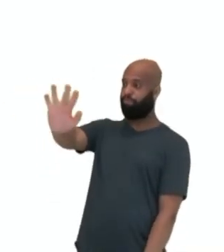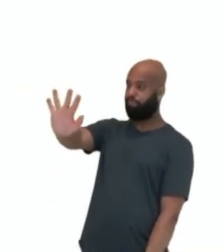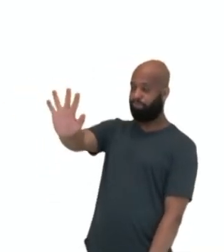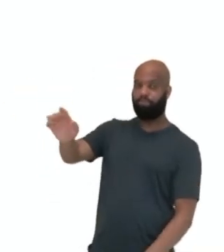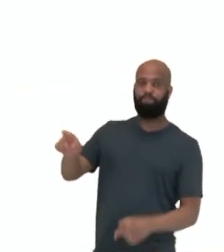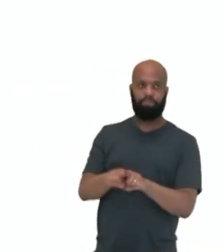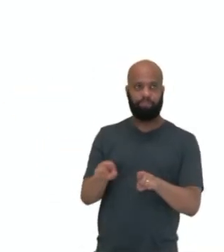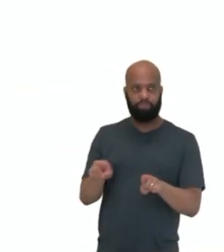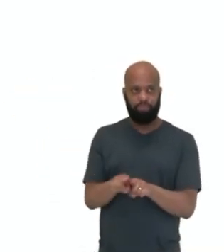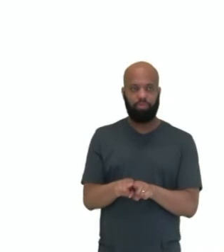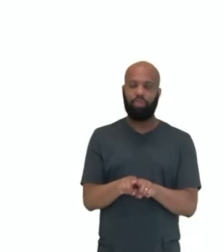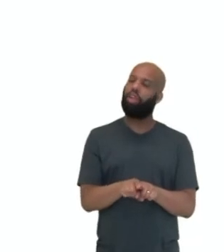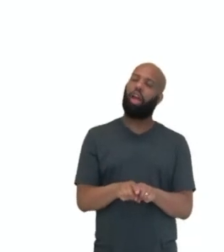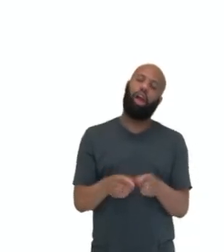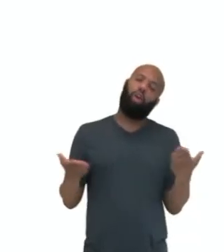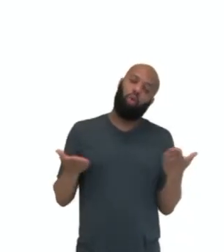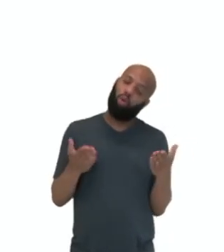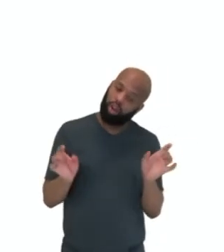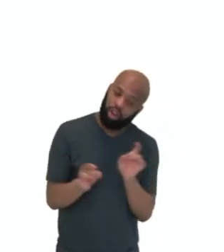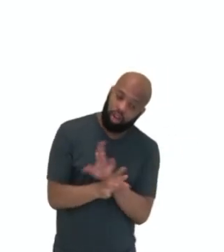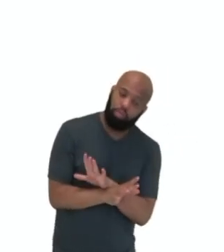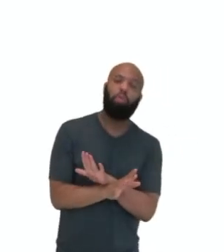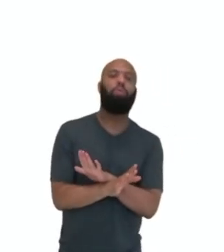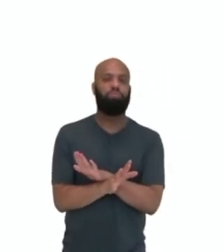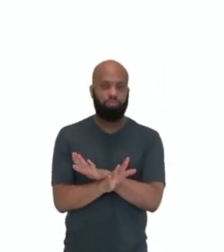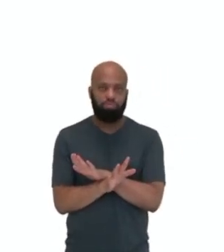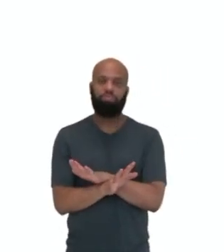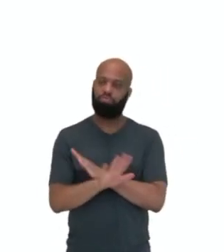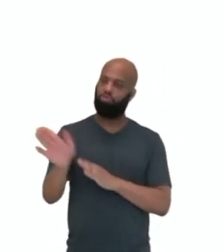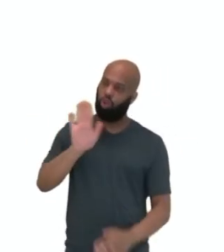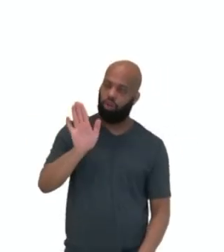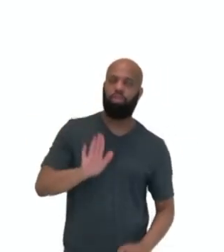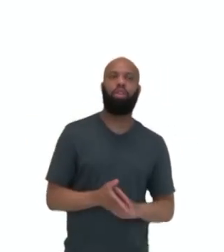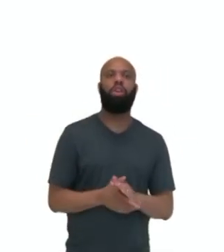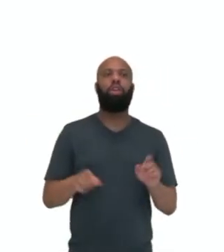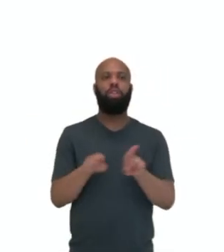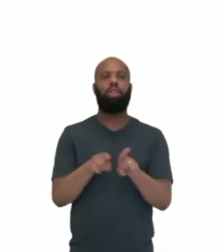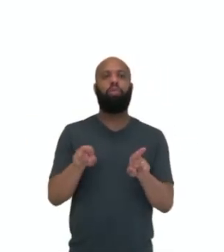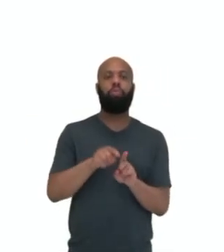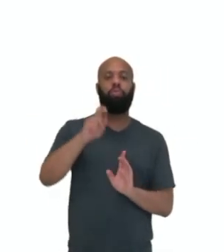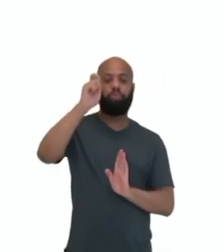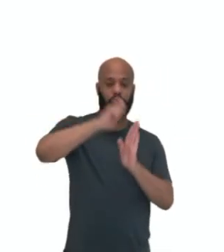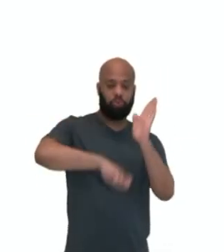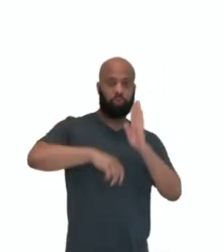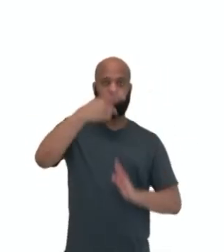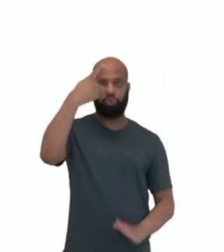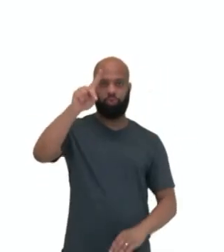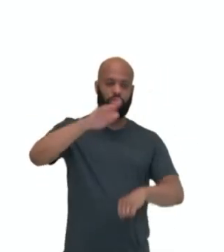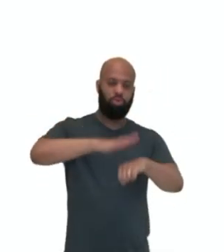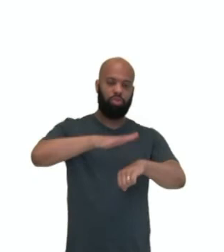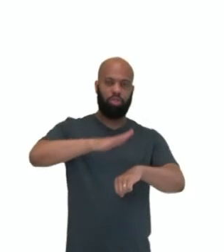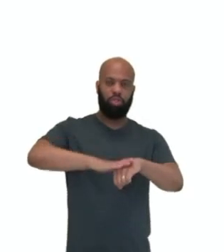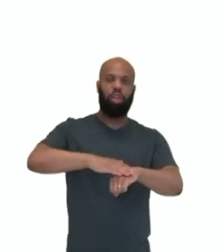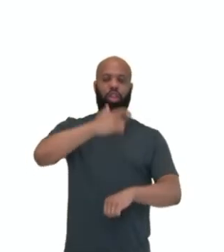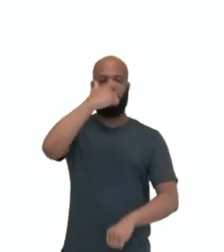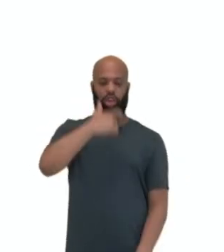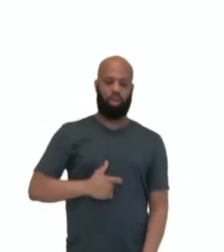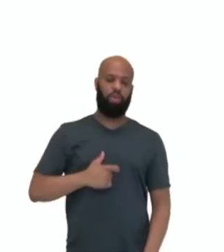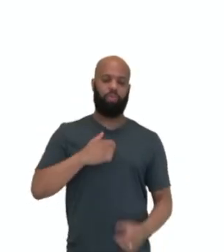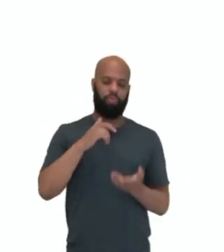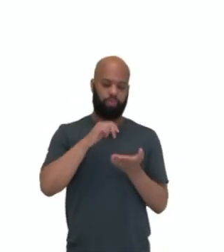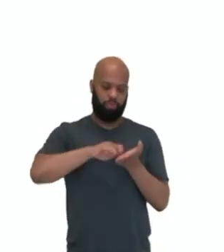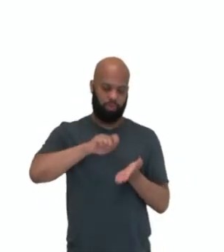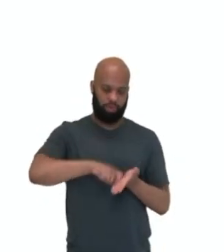né? Sem mais para o momento, ou alguma coisa assim, e a sua assinatura, que é você, o remetente.